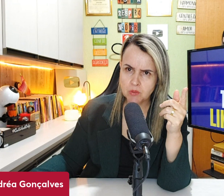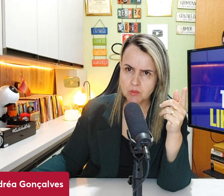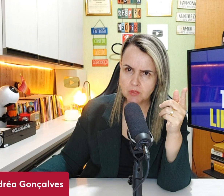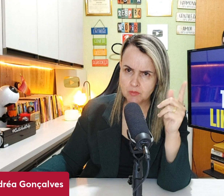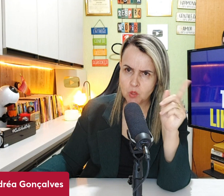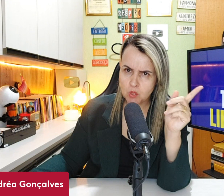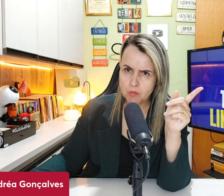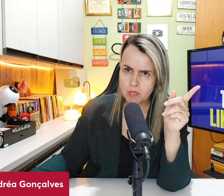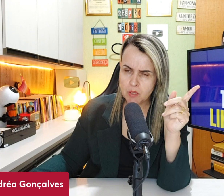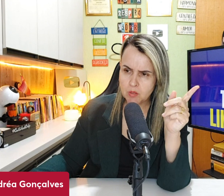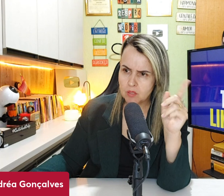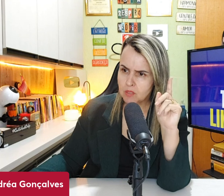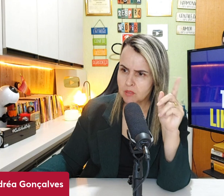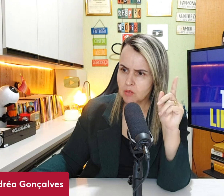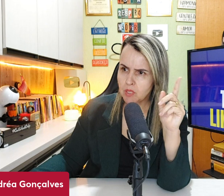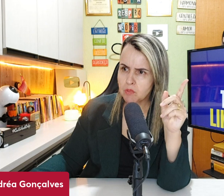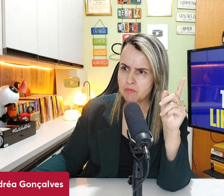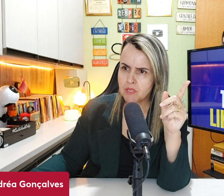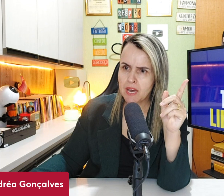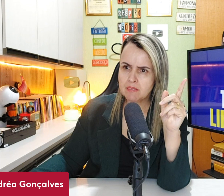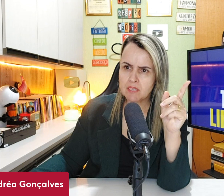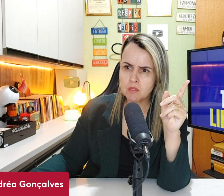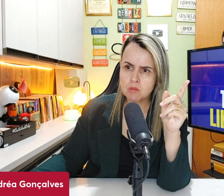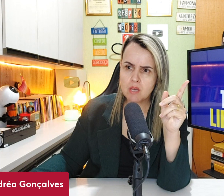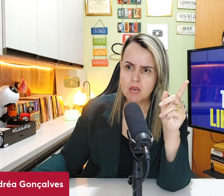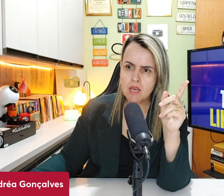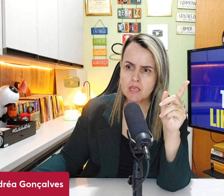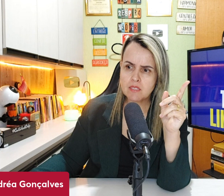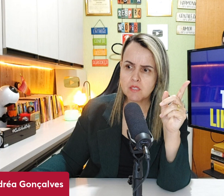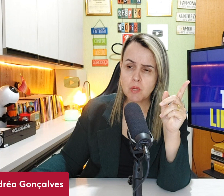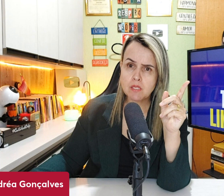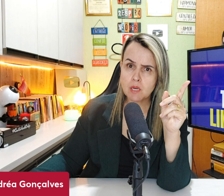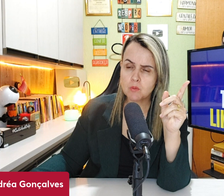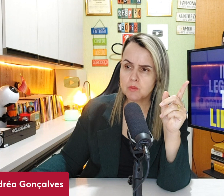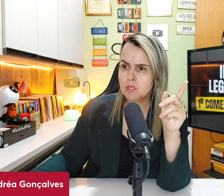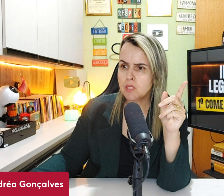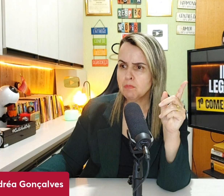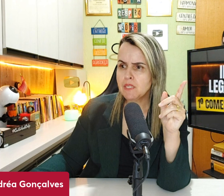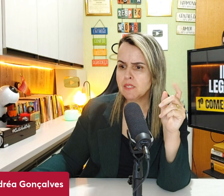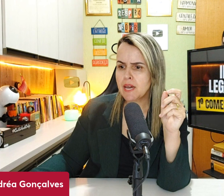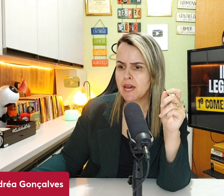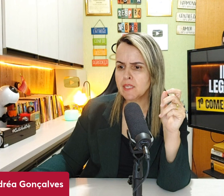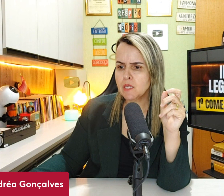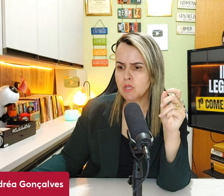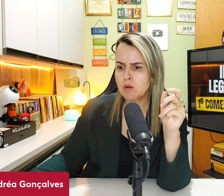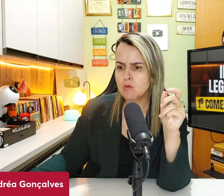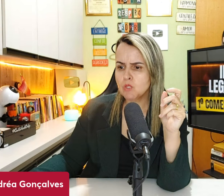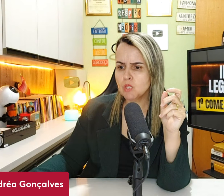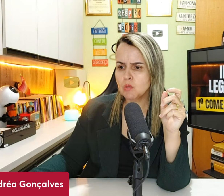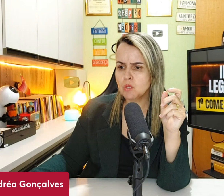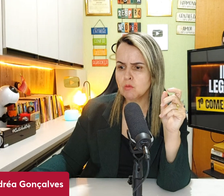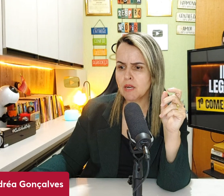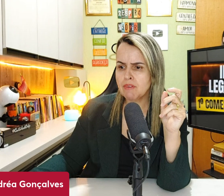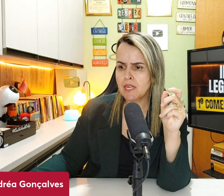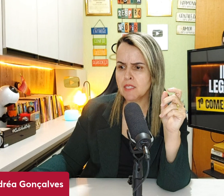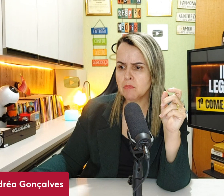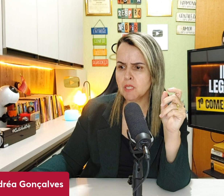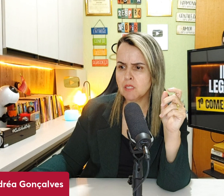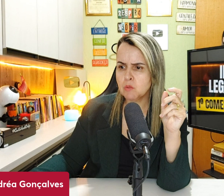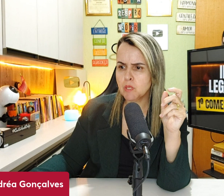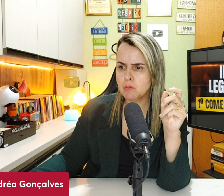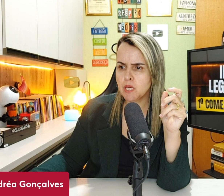viu falou sobre isso Então temos que ficar atento a essa situação e para encerrar aqui eu quero o tico tico da